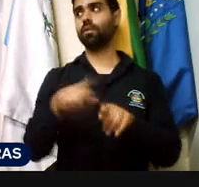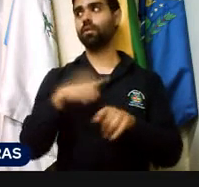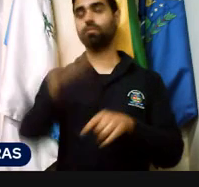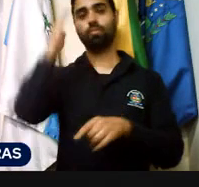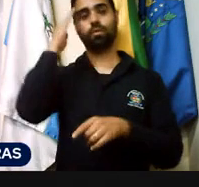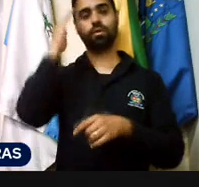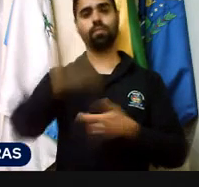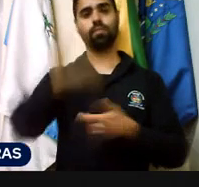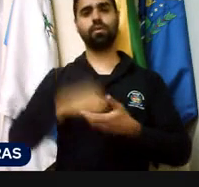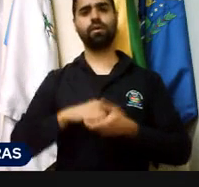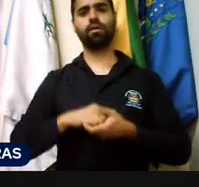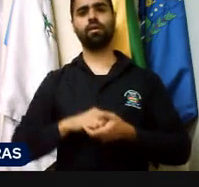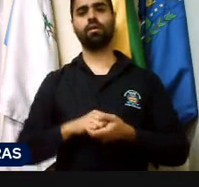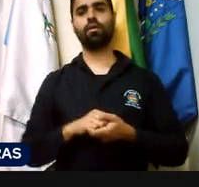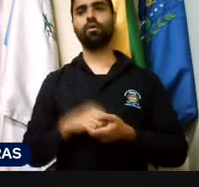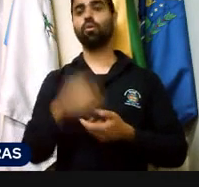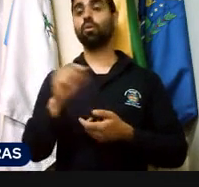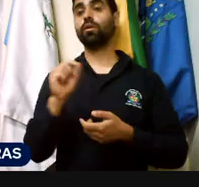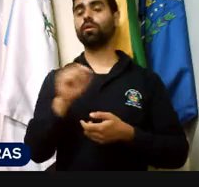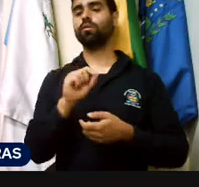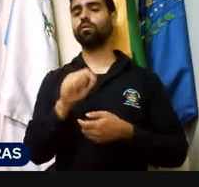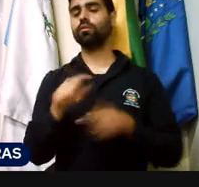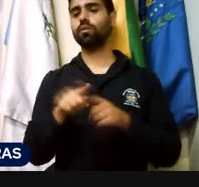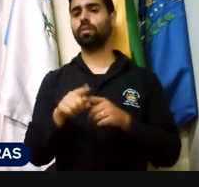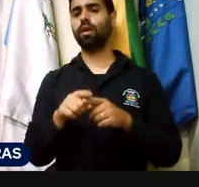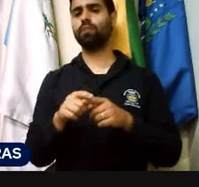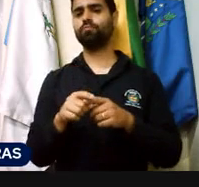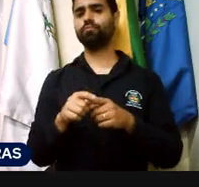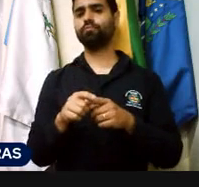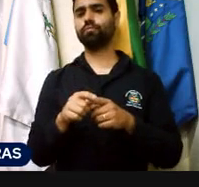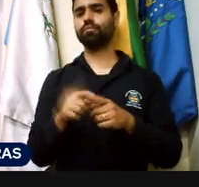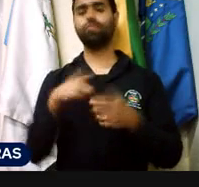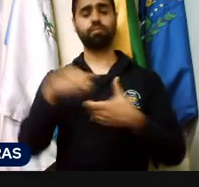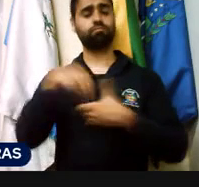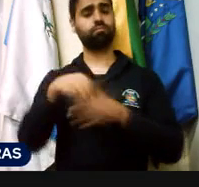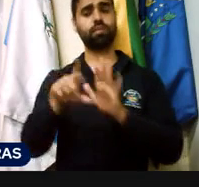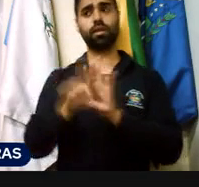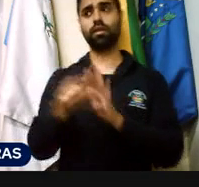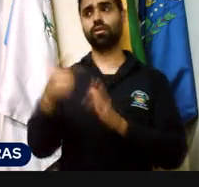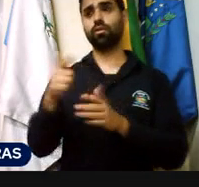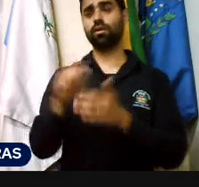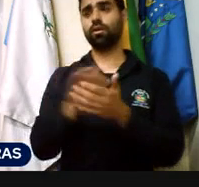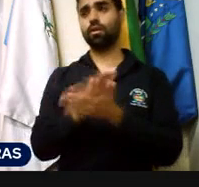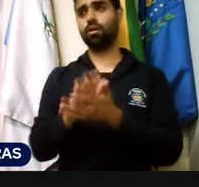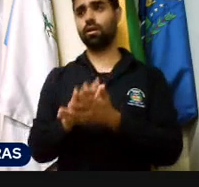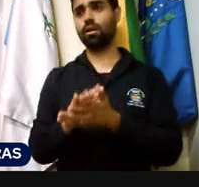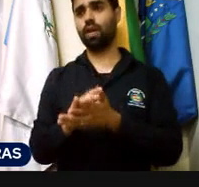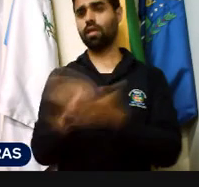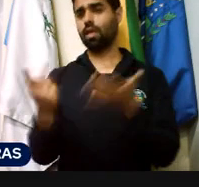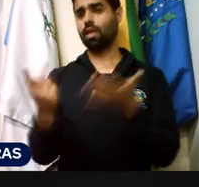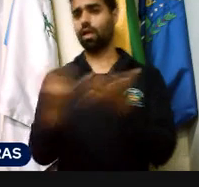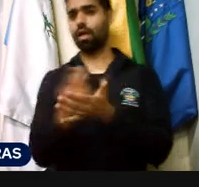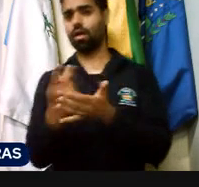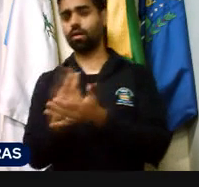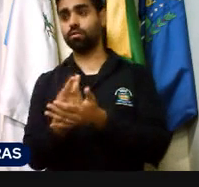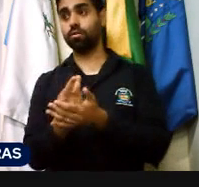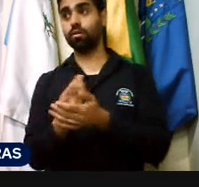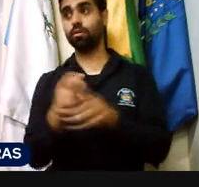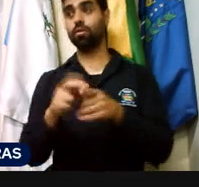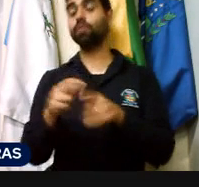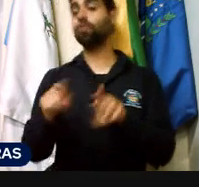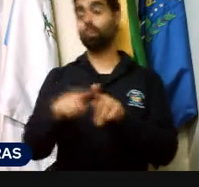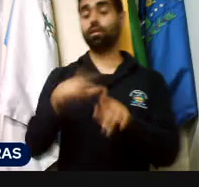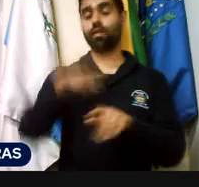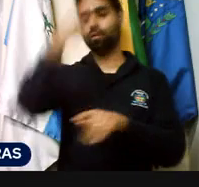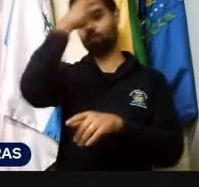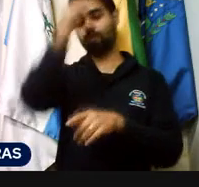da constitucionalidade, no que tange seu aspecto formal, o mesmo é manifestamente constitucional, não apresentando nenhum vício de iniciativa, tendo o chefe do Poder